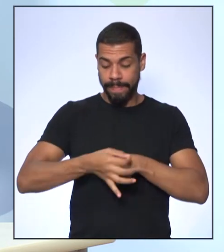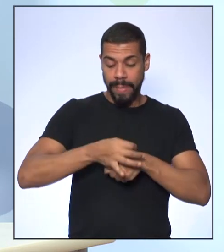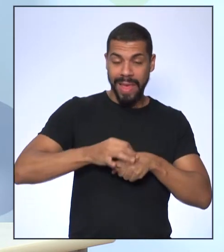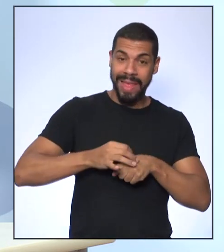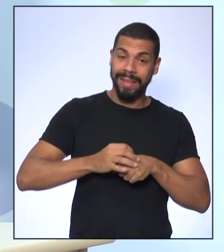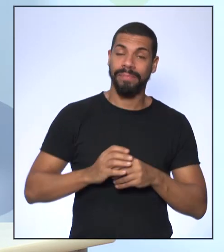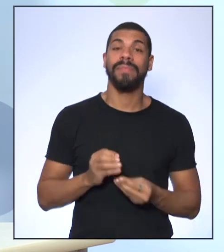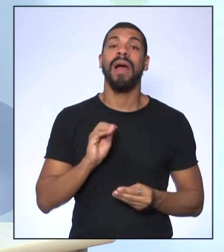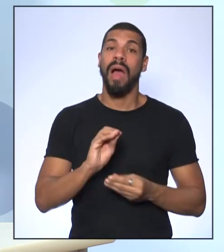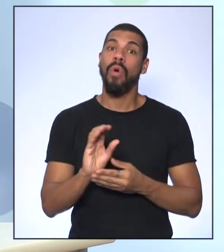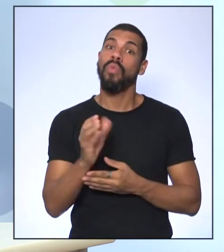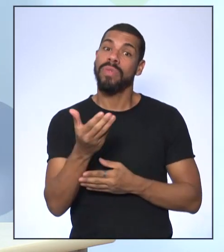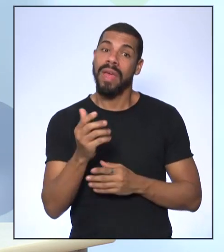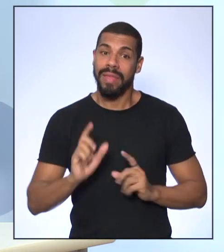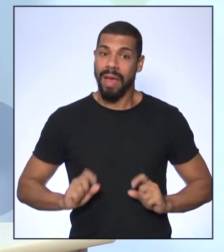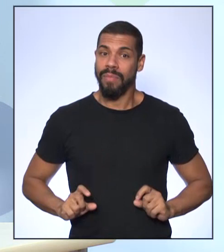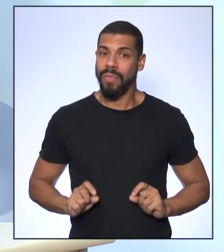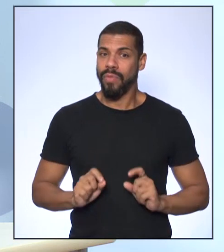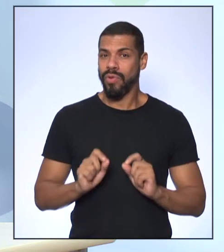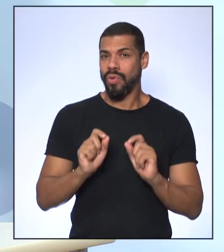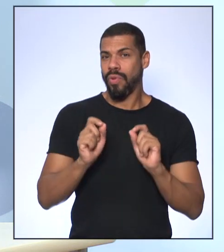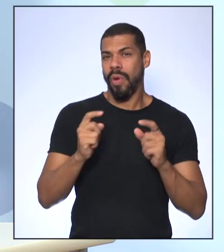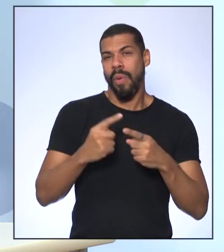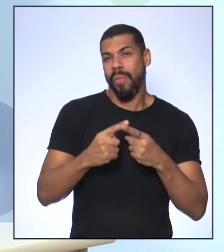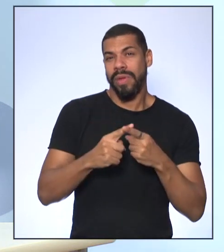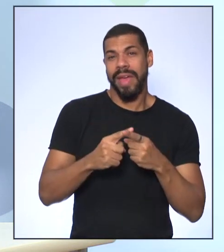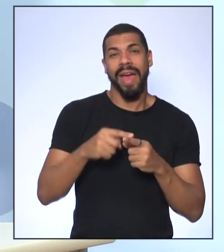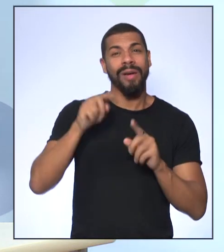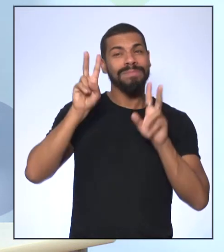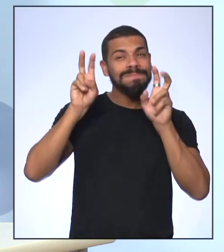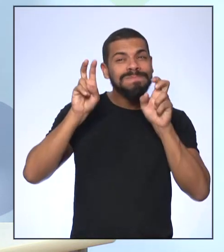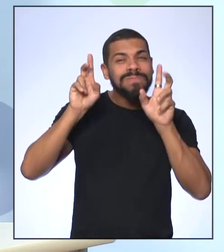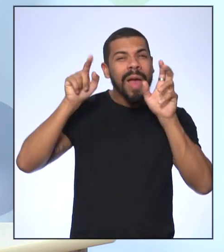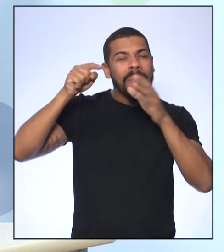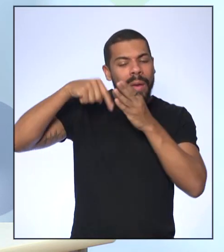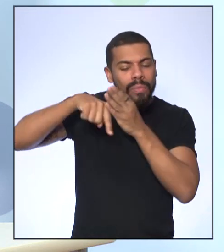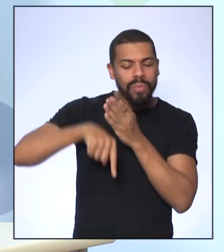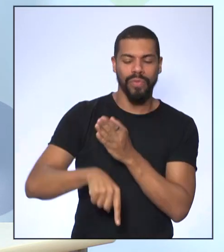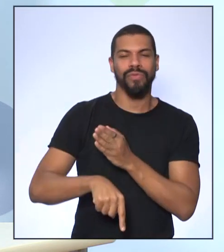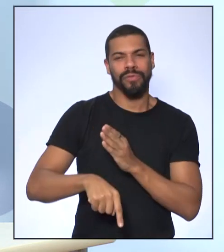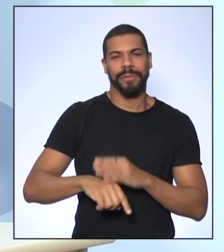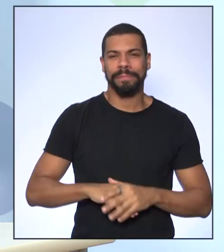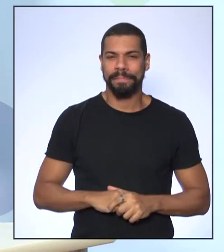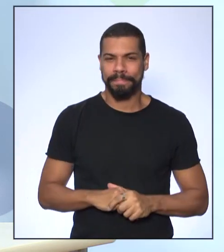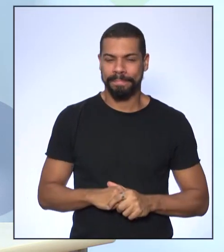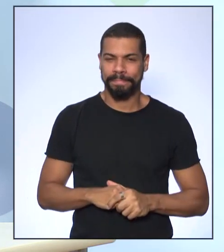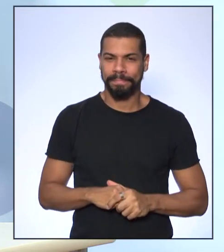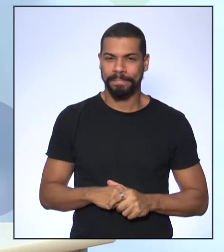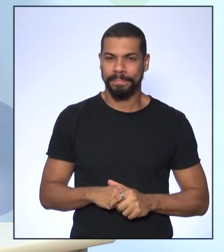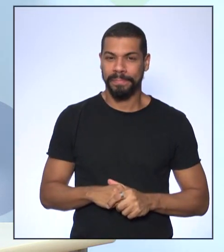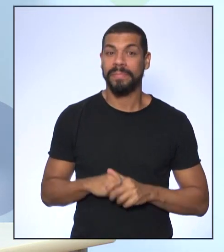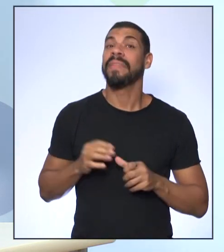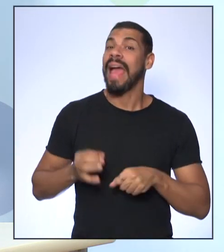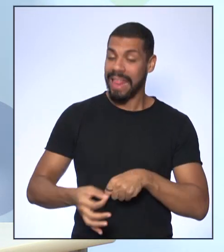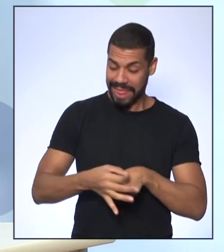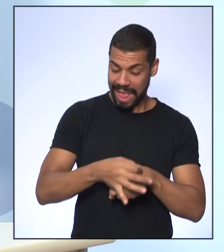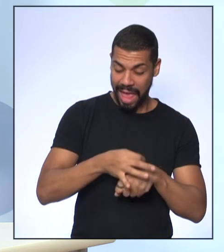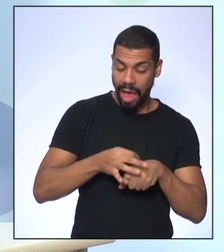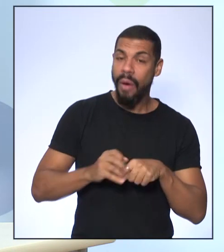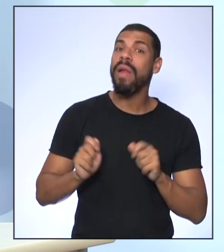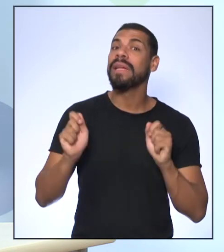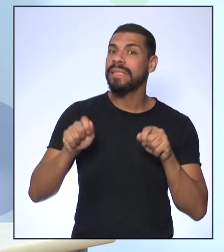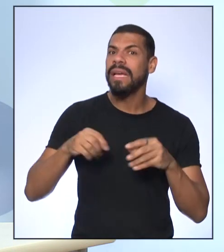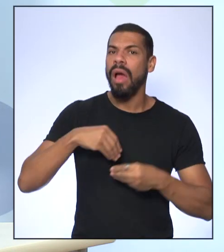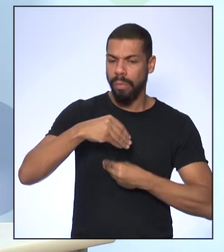infelizmente, acontece esse câncer. Não dá para se aprofundar muito hoje nesse tema, tá? E as células podem se regenerar. As células,